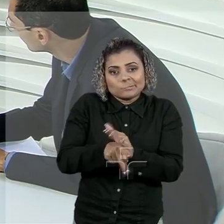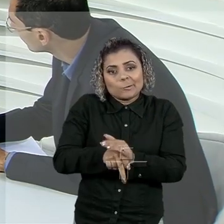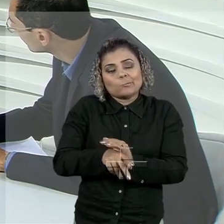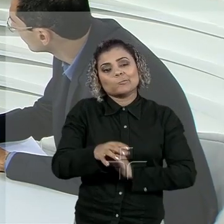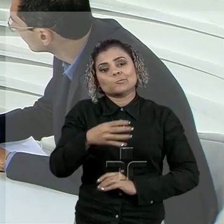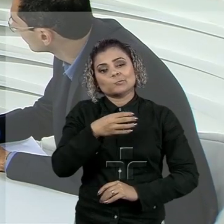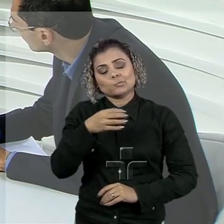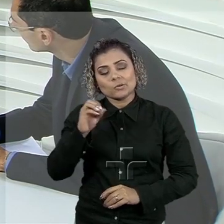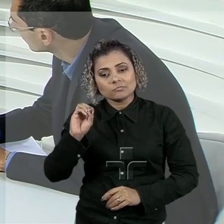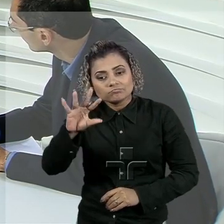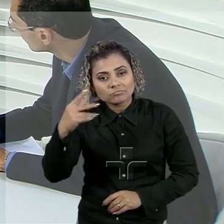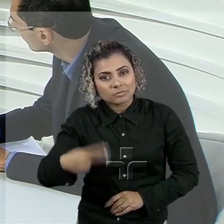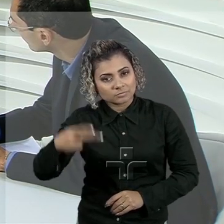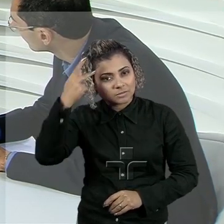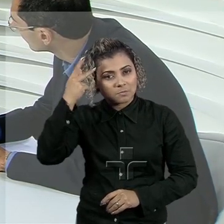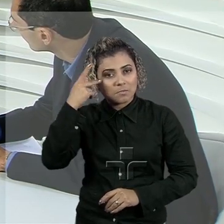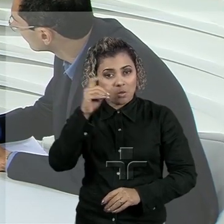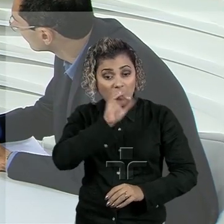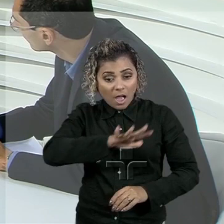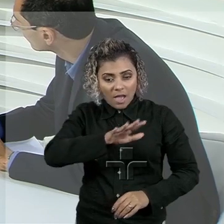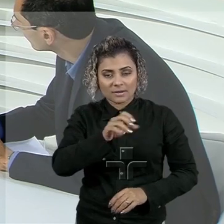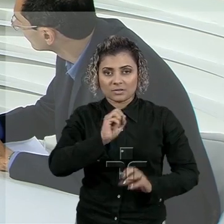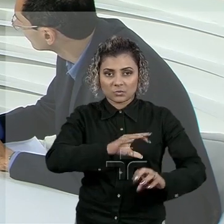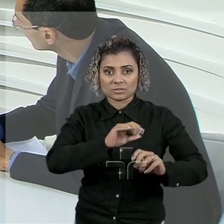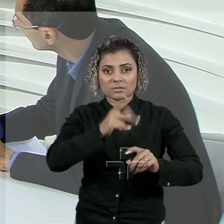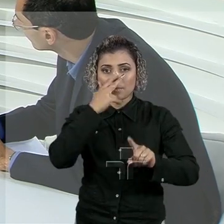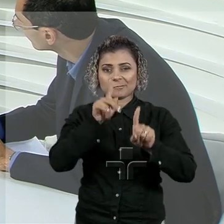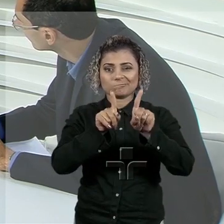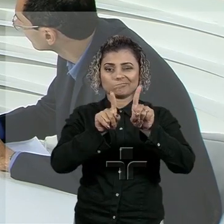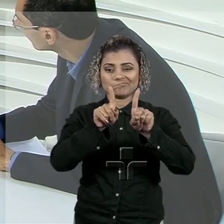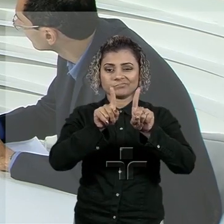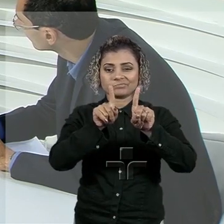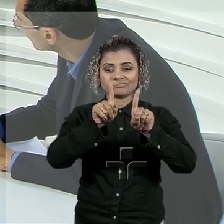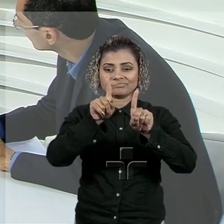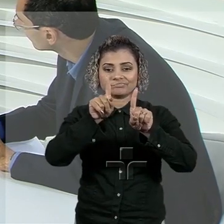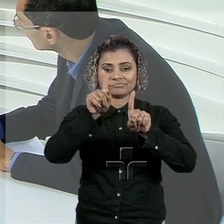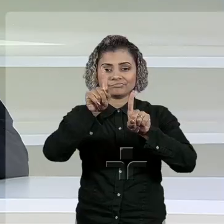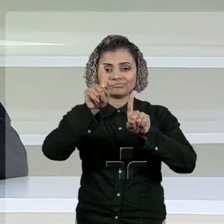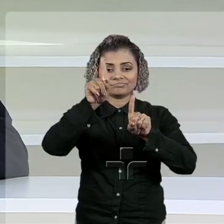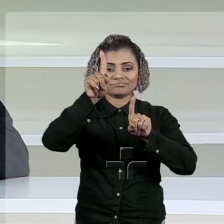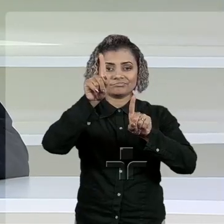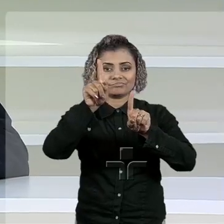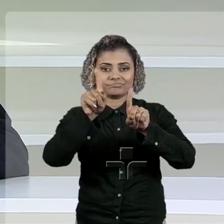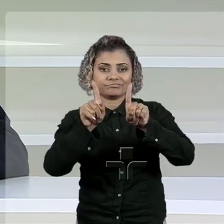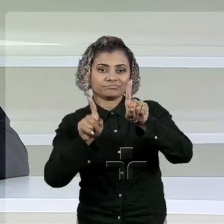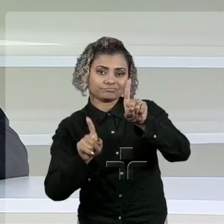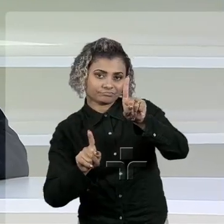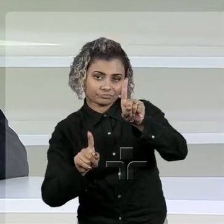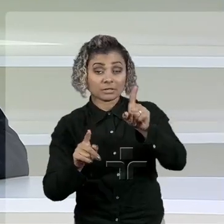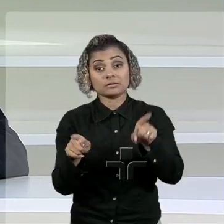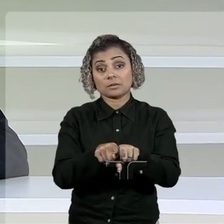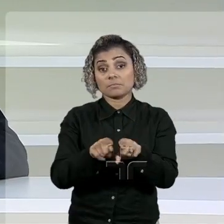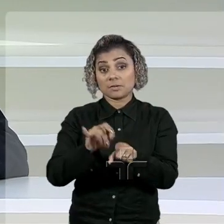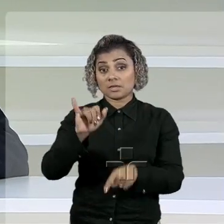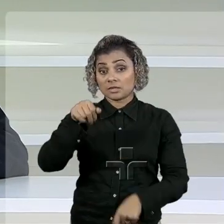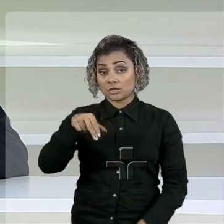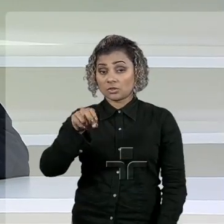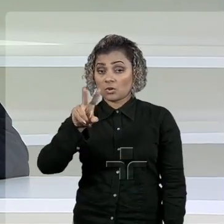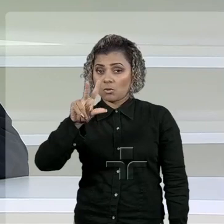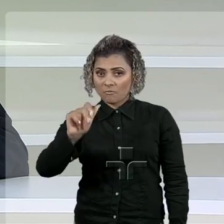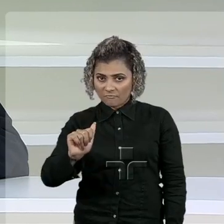na educação, não é algo que vem caindo, já era previsível. E eu acho que, para mim, no Inova